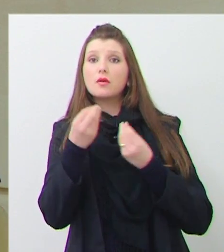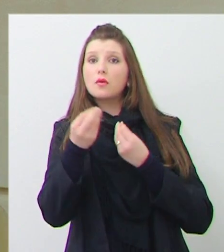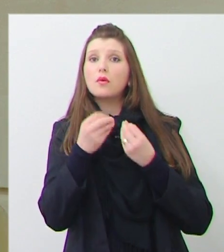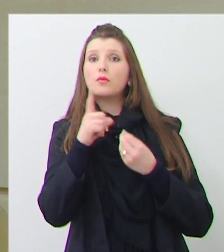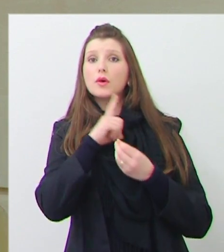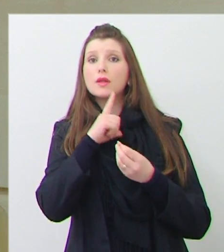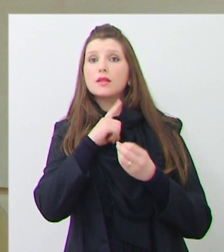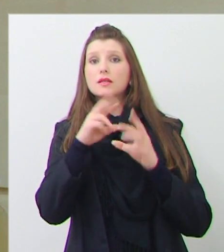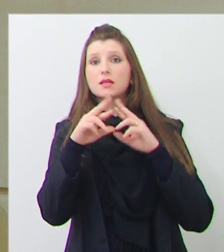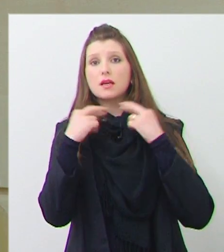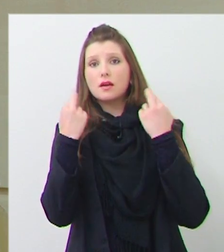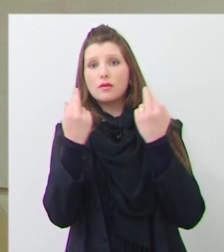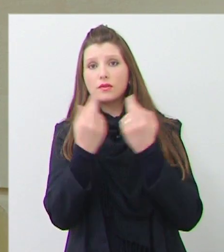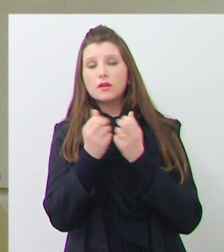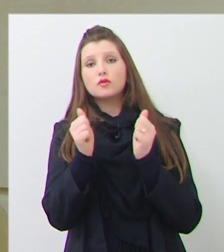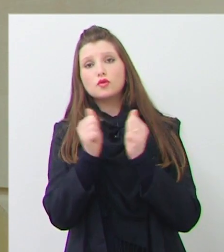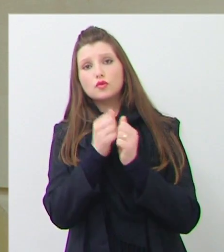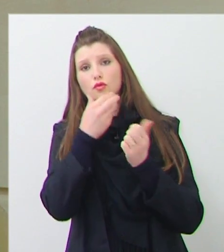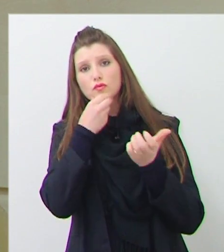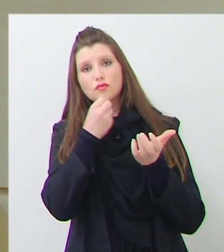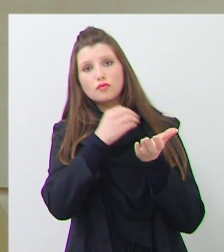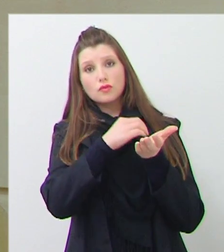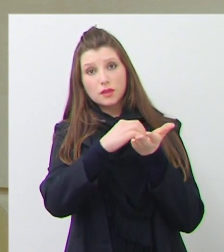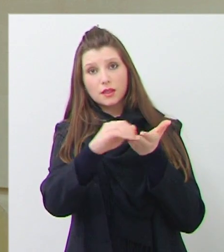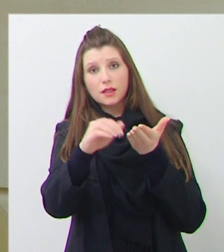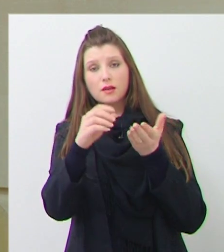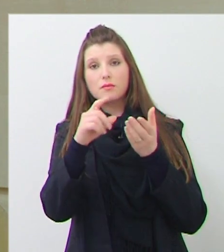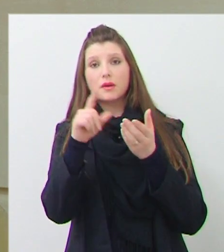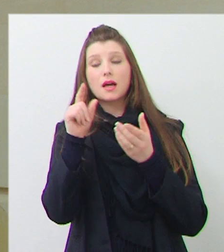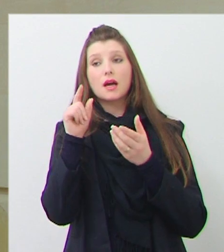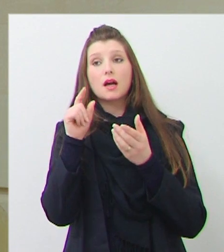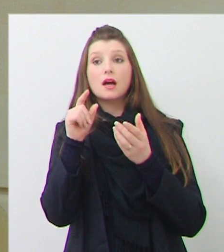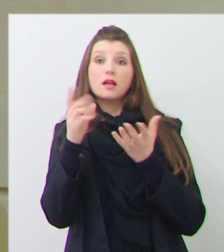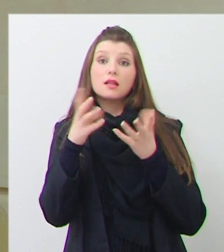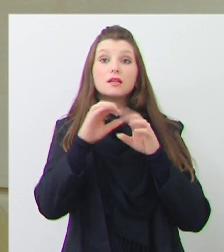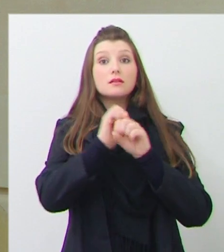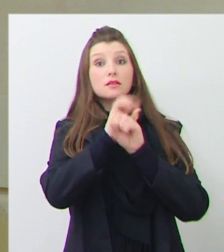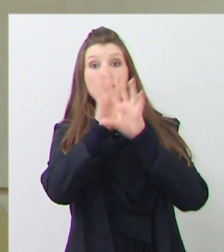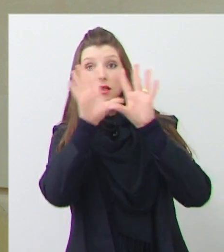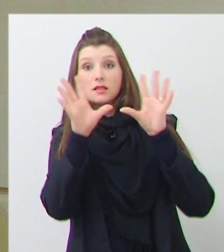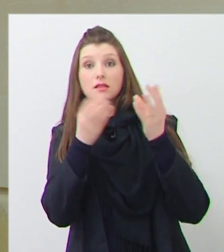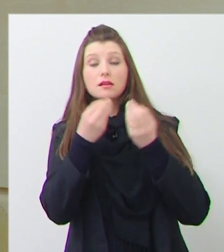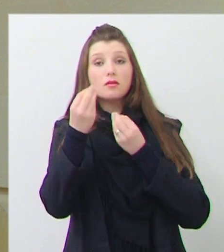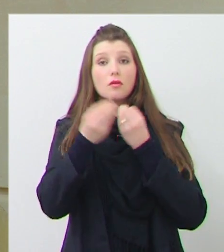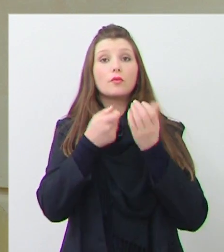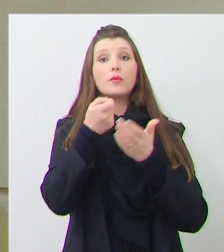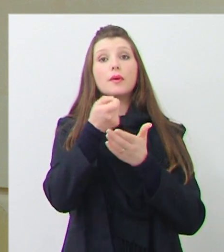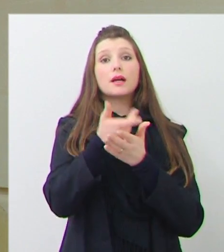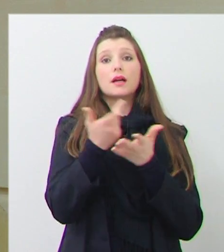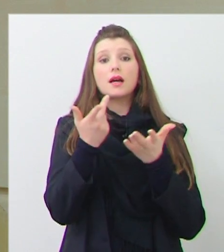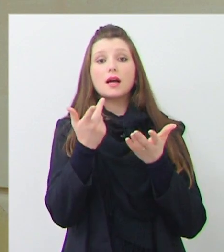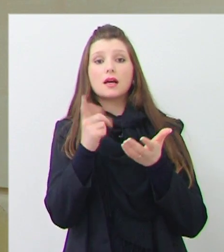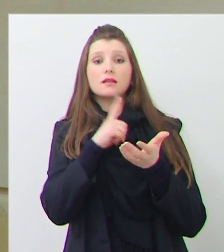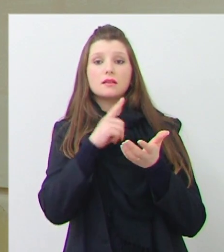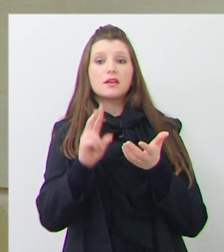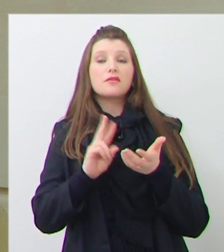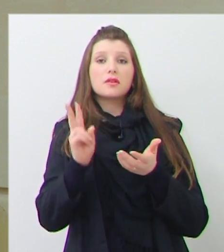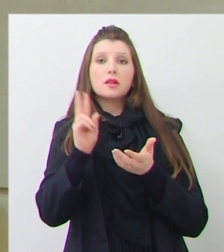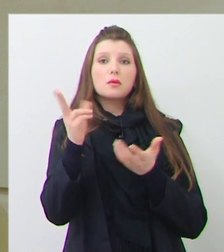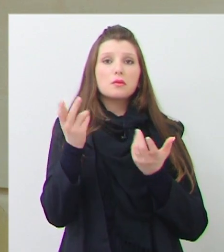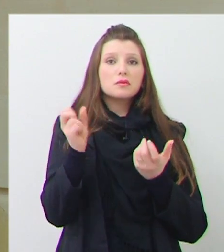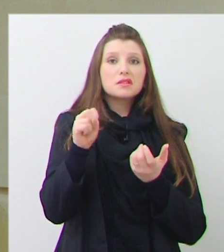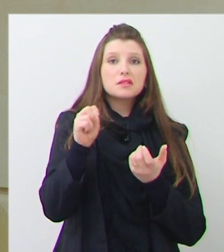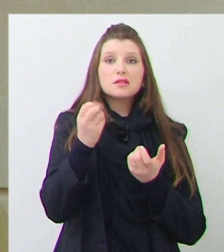reunião com o secretário para que ele possa esclarecer de uma vez por todas se deixou de ser empenhado, se o valor realmente é devido para o UNESCO ou